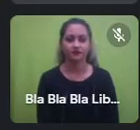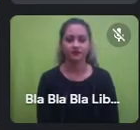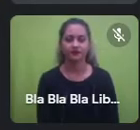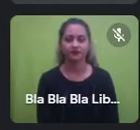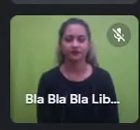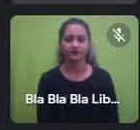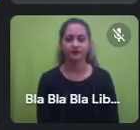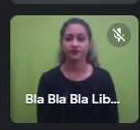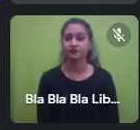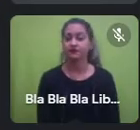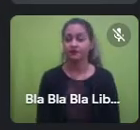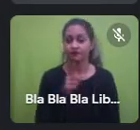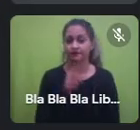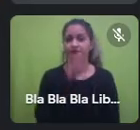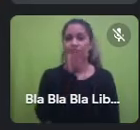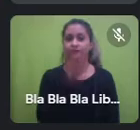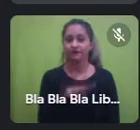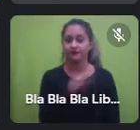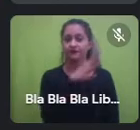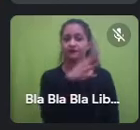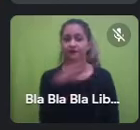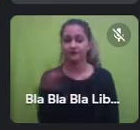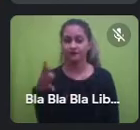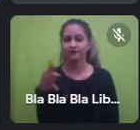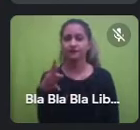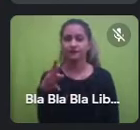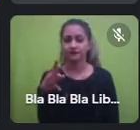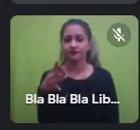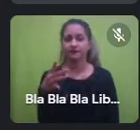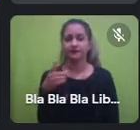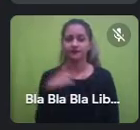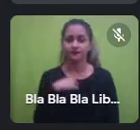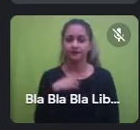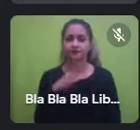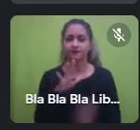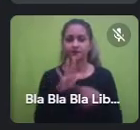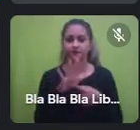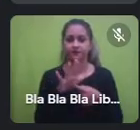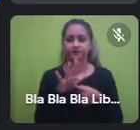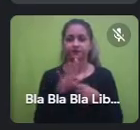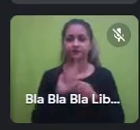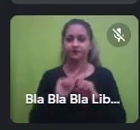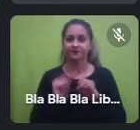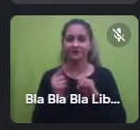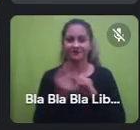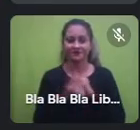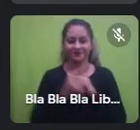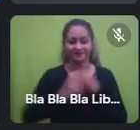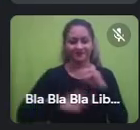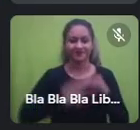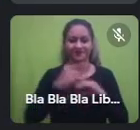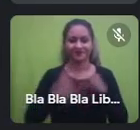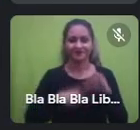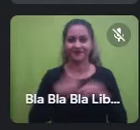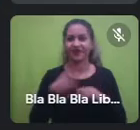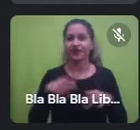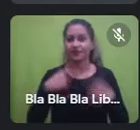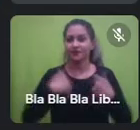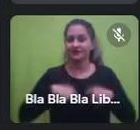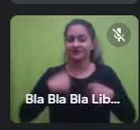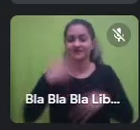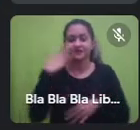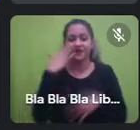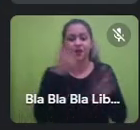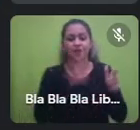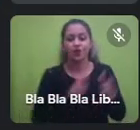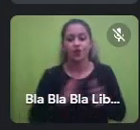Bom, isso aqui é uma tabela com localização geográfica, tá, pessoal? É tabela de cabeceira. Eu tenho que ter a localização